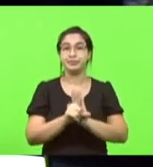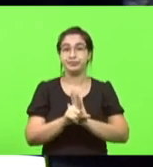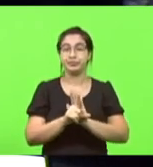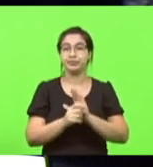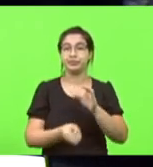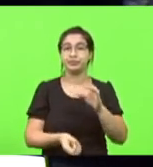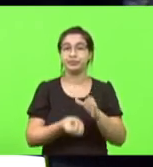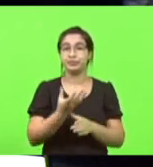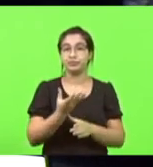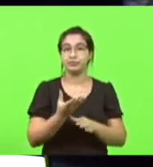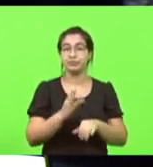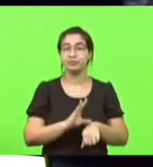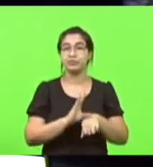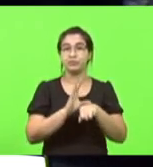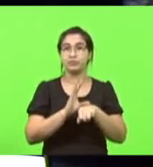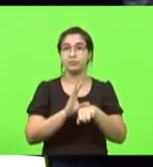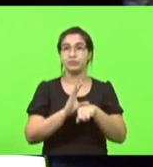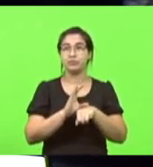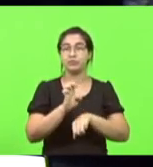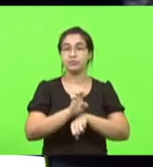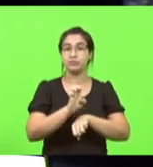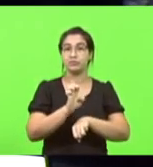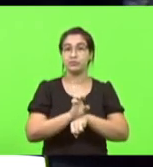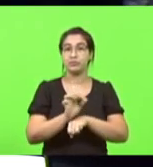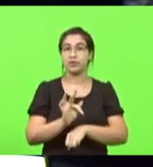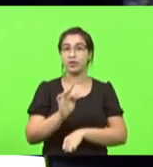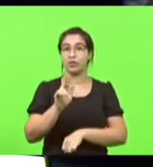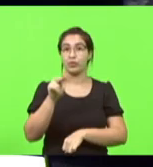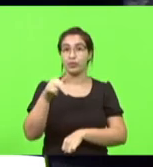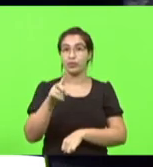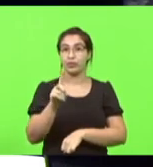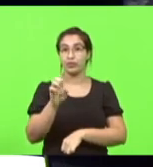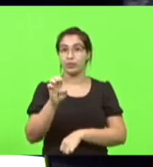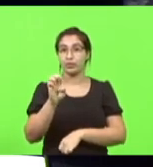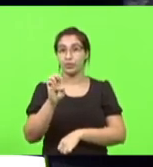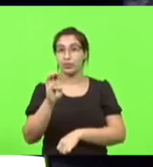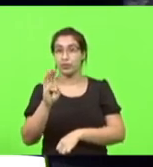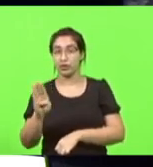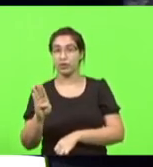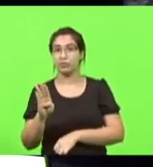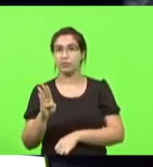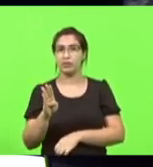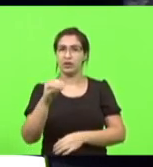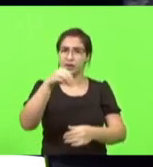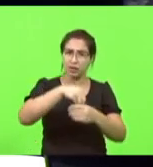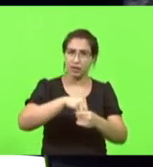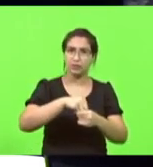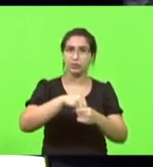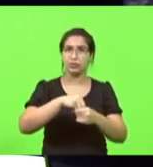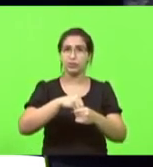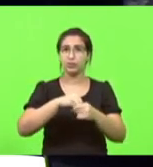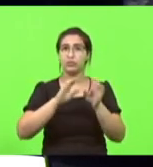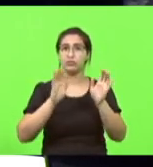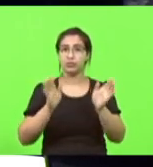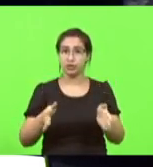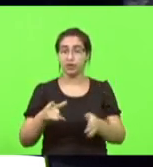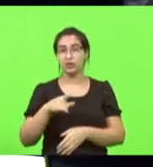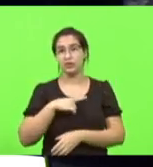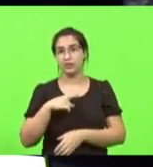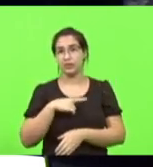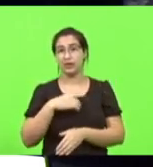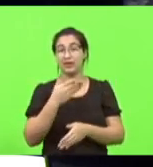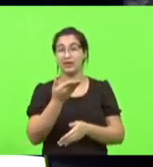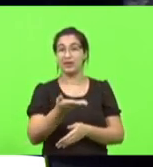criava o Conselho Estadual do Fundeb. Vossas Excelências devem lembrar. No próprio Conselho Estadual do Fundeb também se prevê